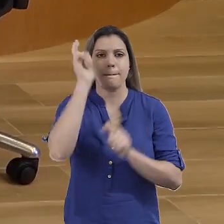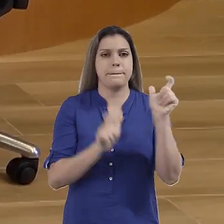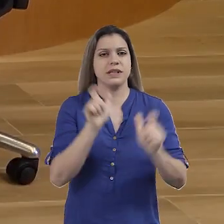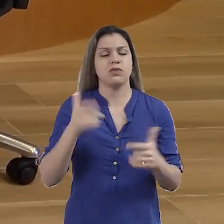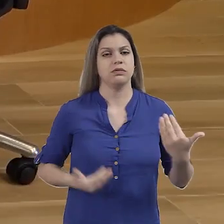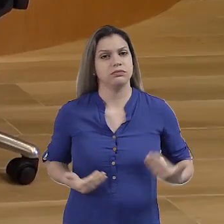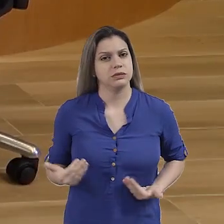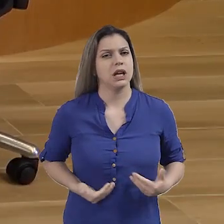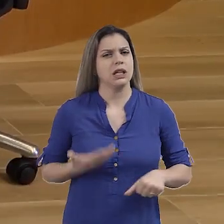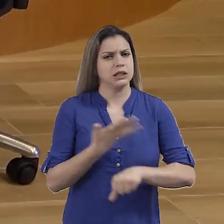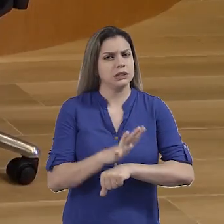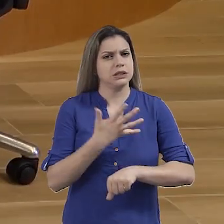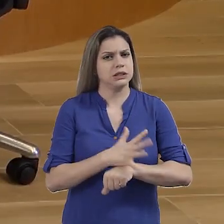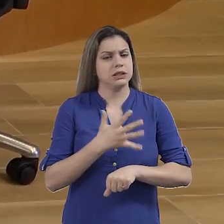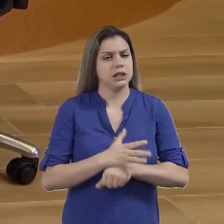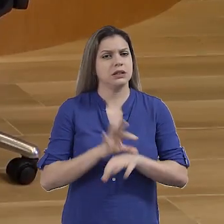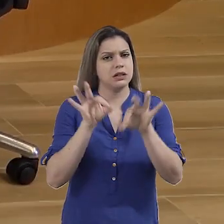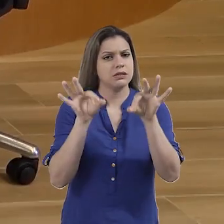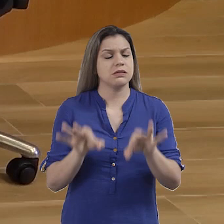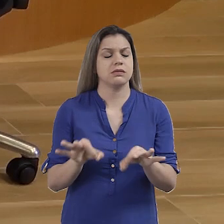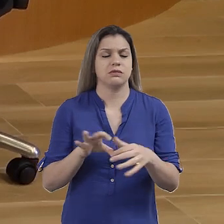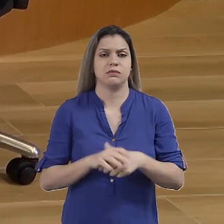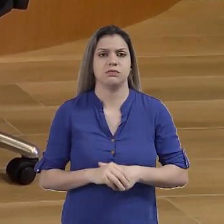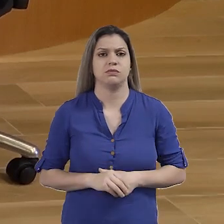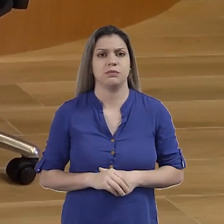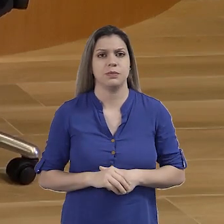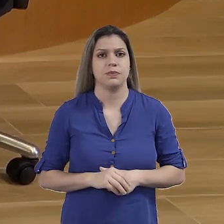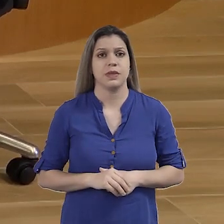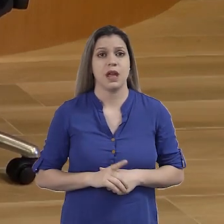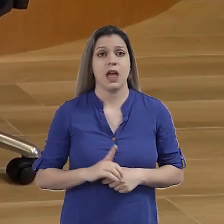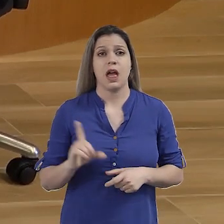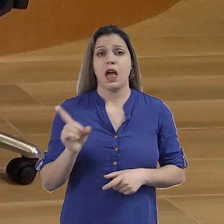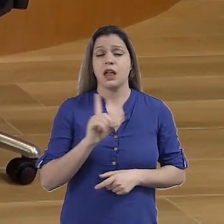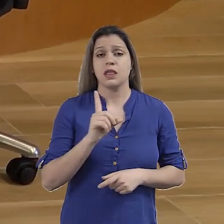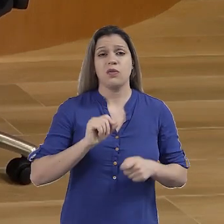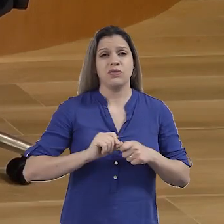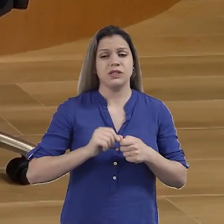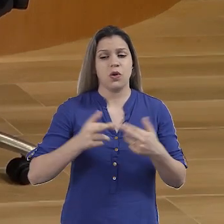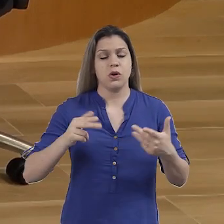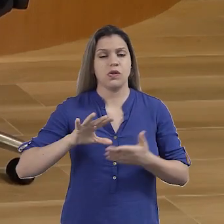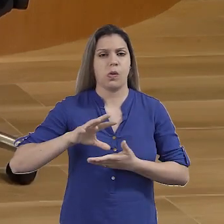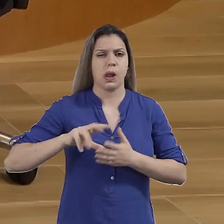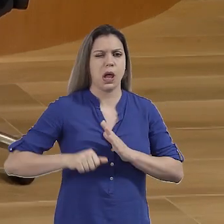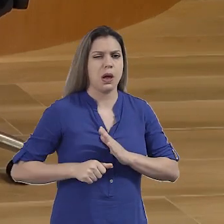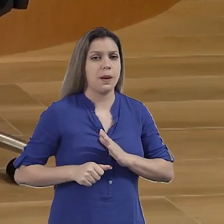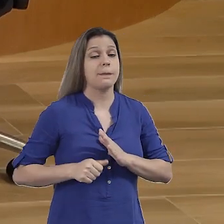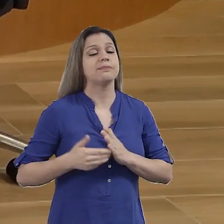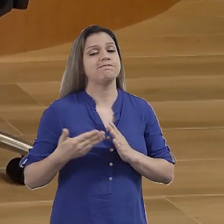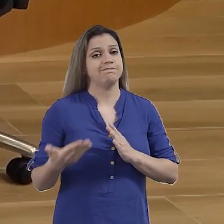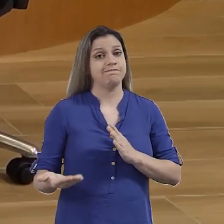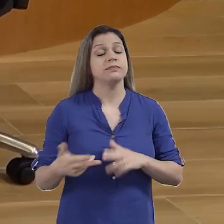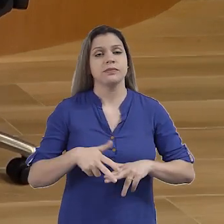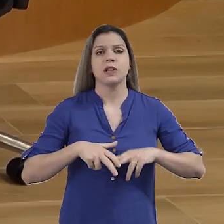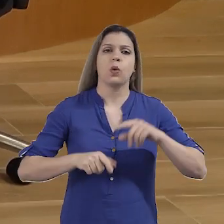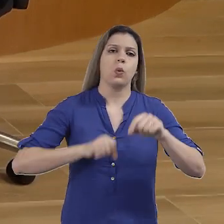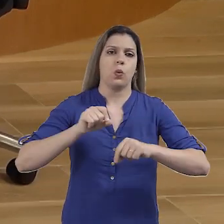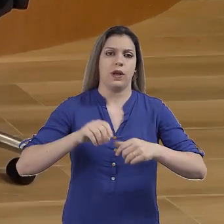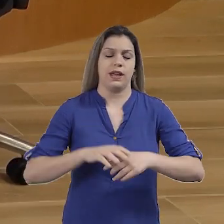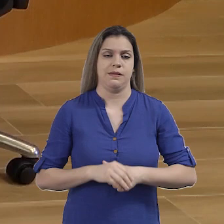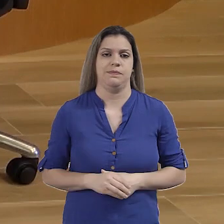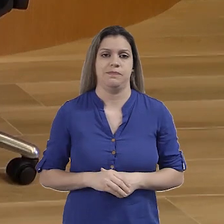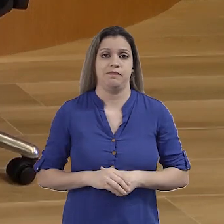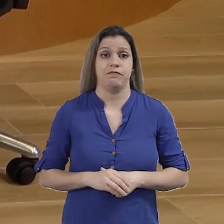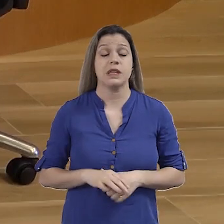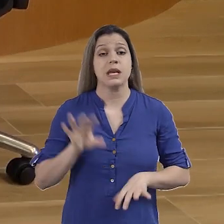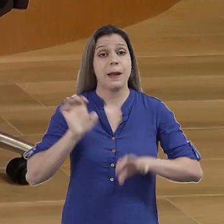são treinados para terem as atitudes corretas e principalmente para não cometer nenhum ato de corrupção. Isso